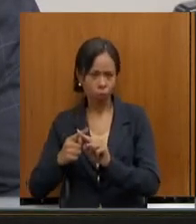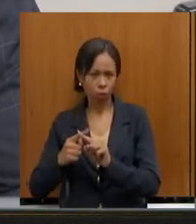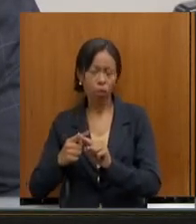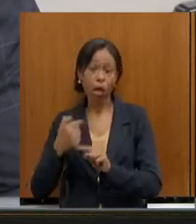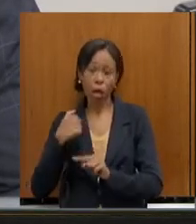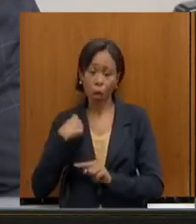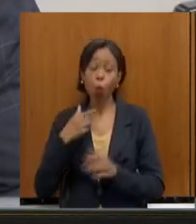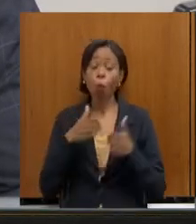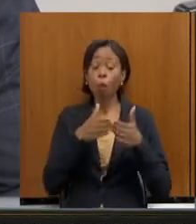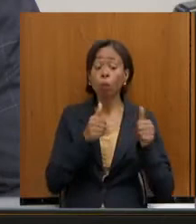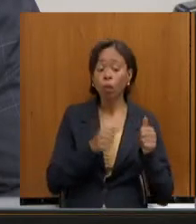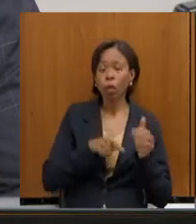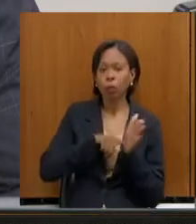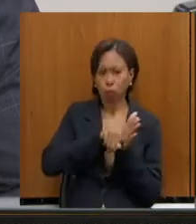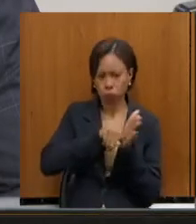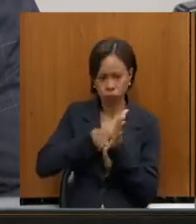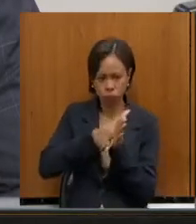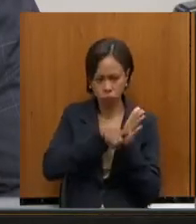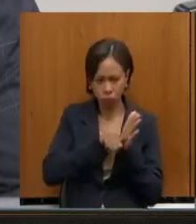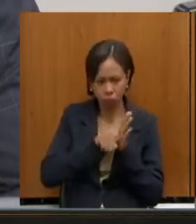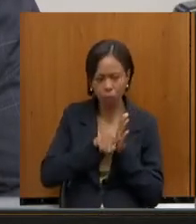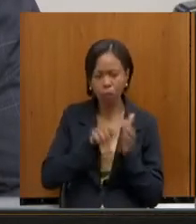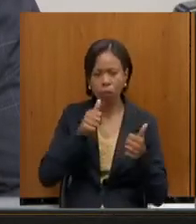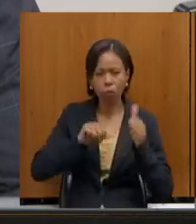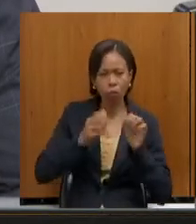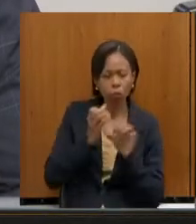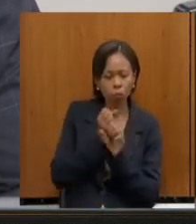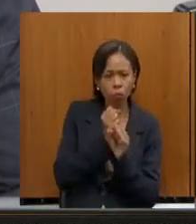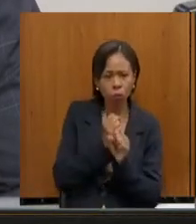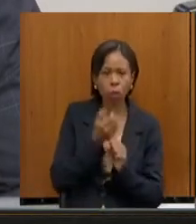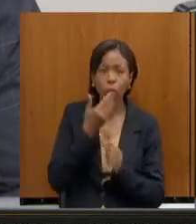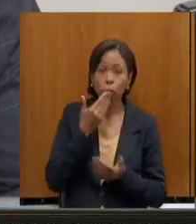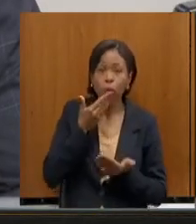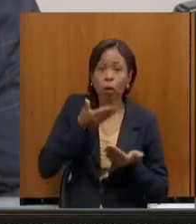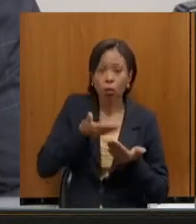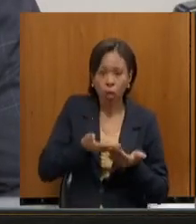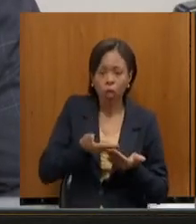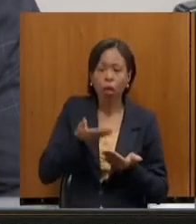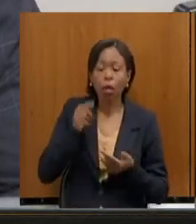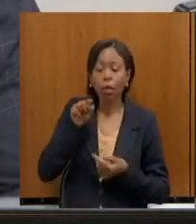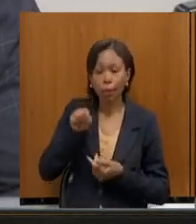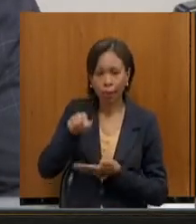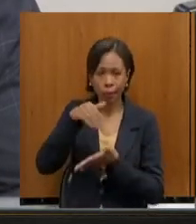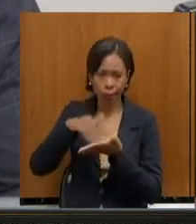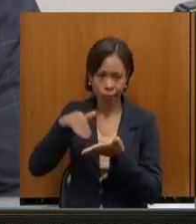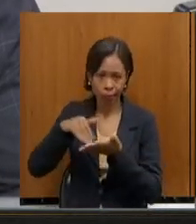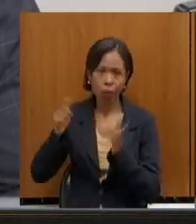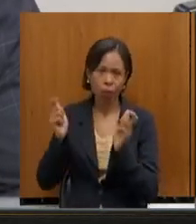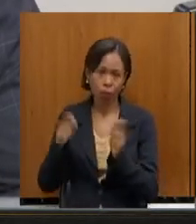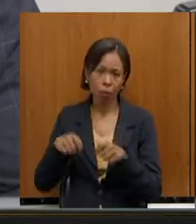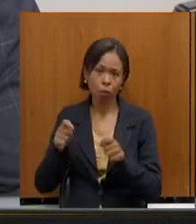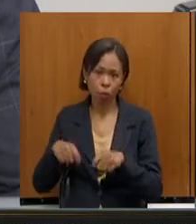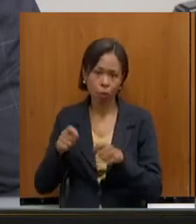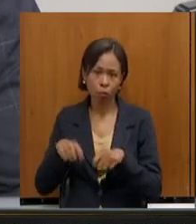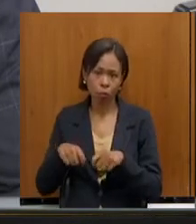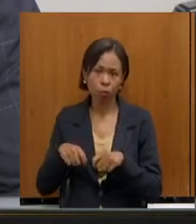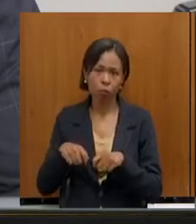fazer esse levantamento e fazer um pedido de um requerimento aqui para que a secretaria possa é